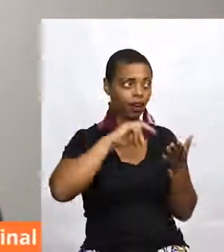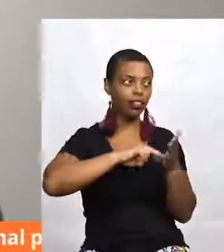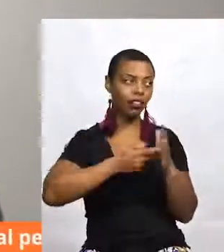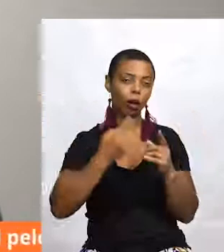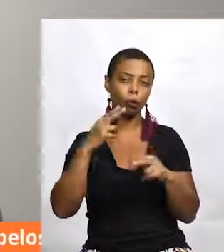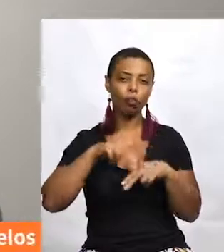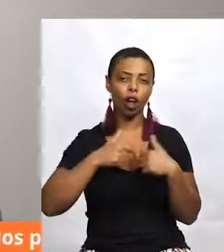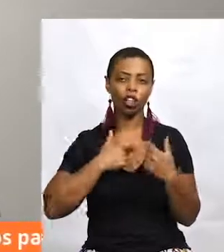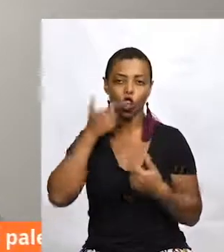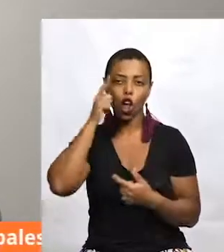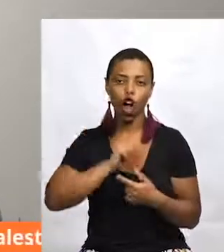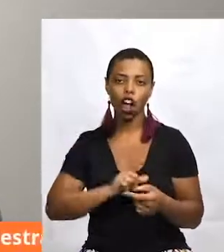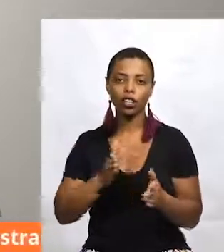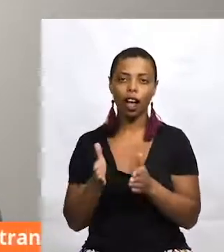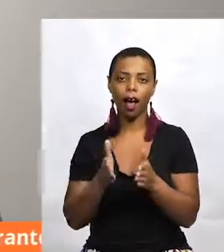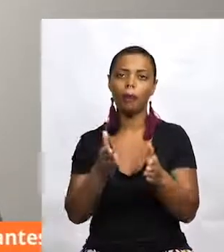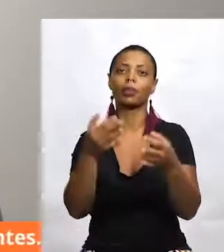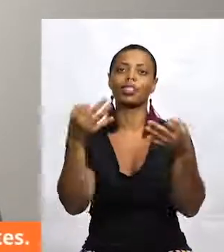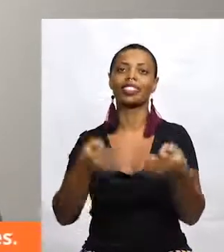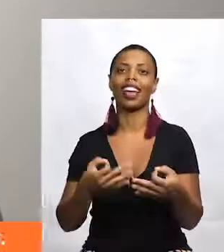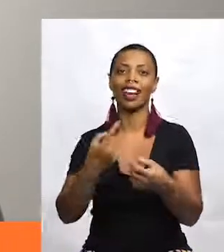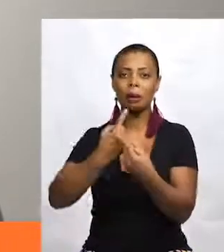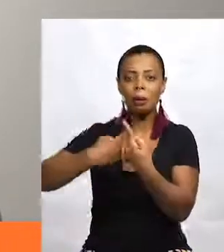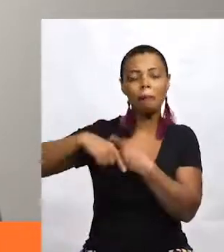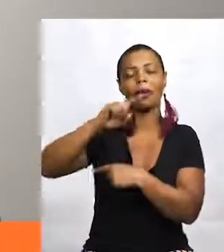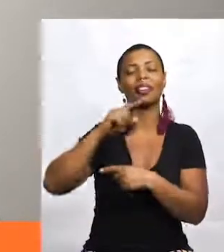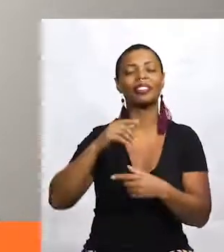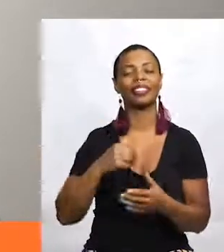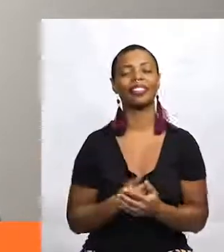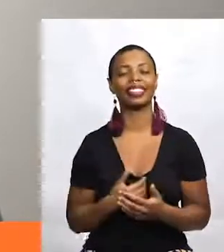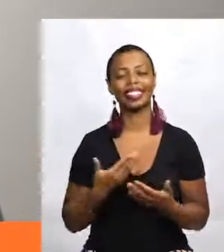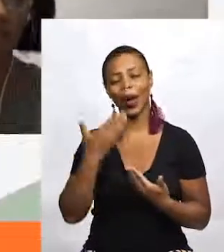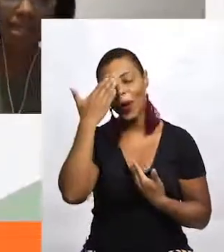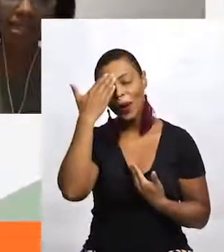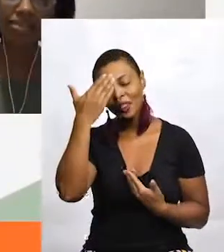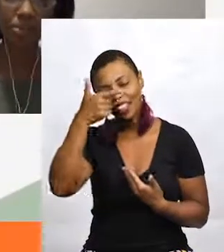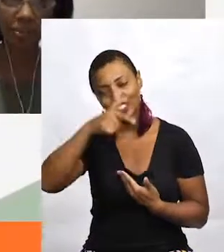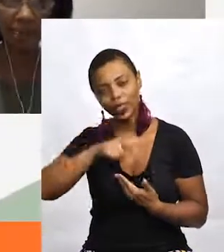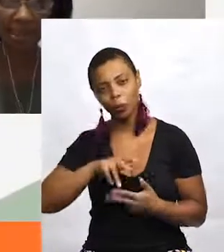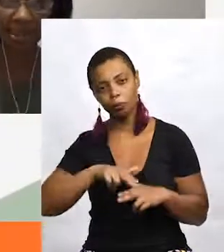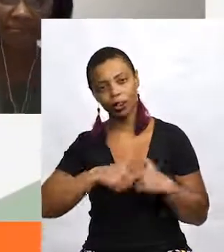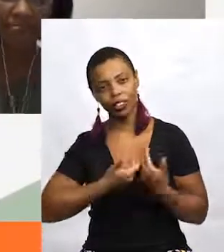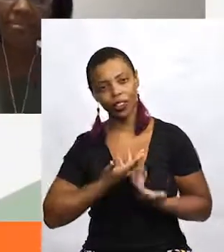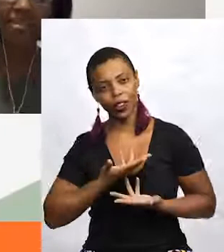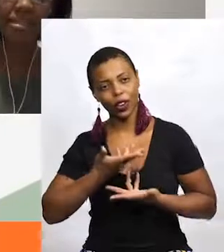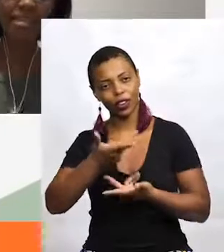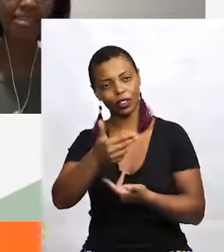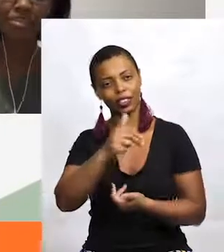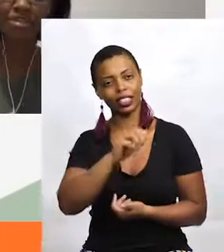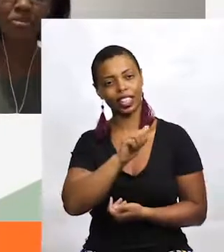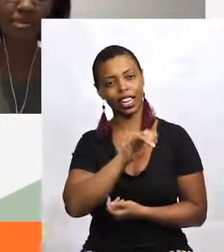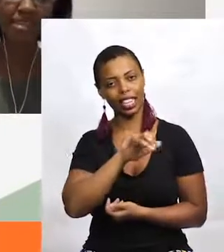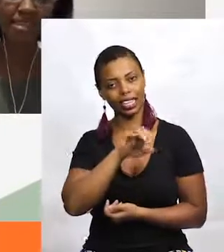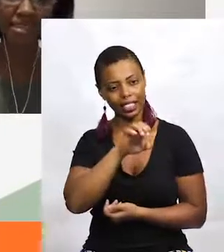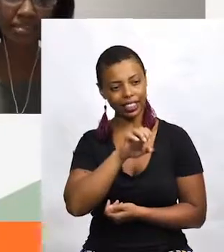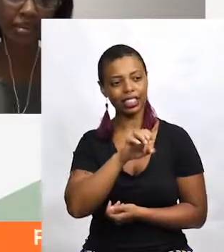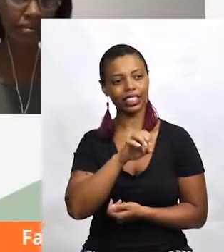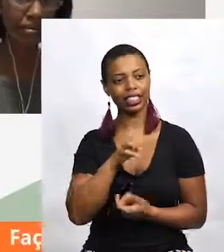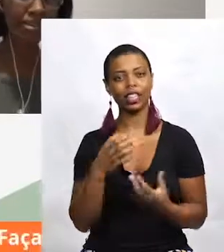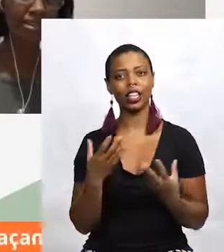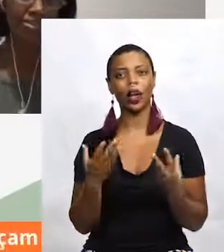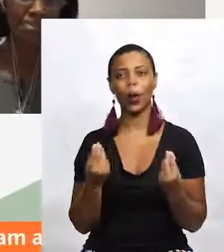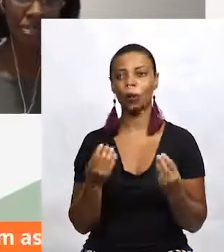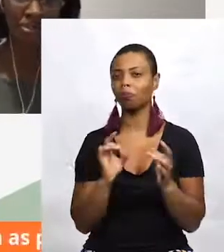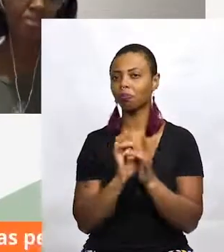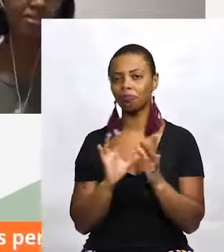Então, é esse o caminho, de fato. Super agradeço novamente o convite do Grupo AIE, né? E estou super